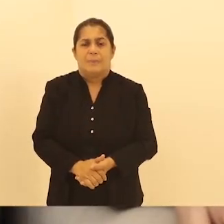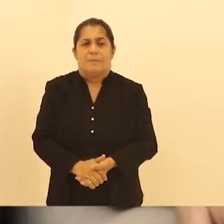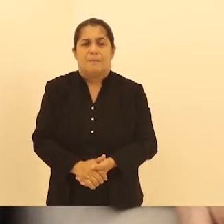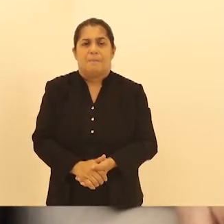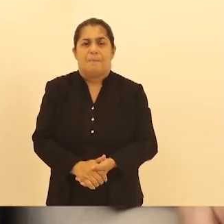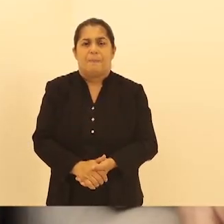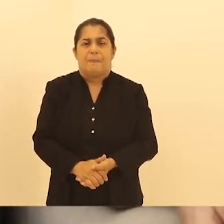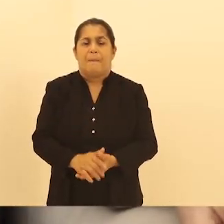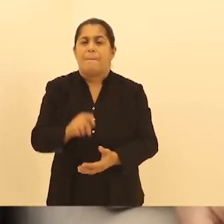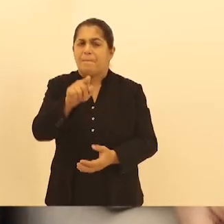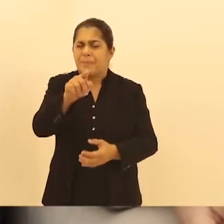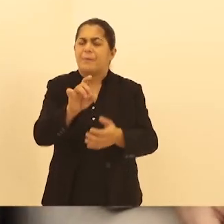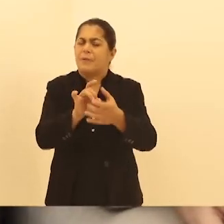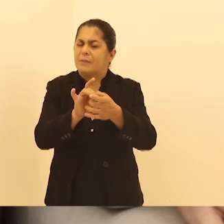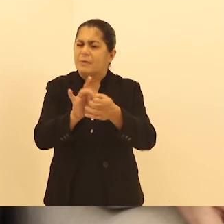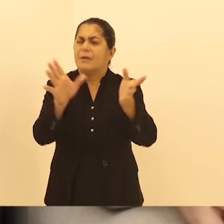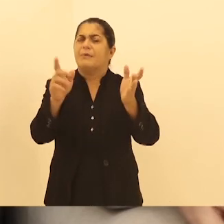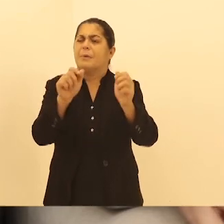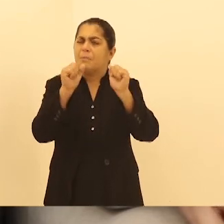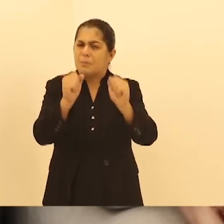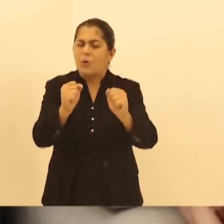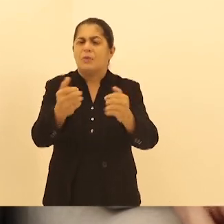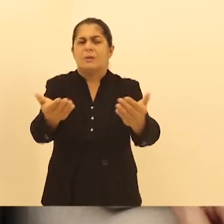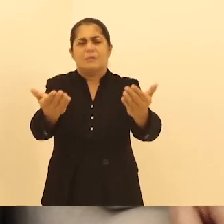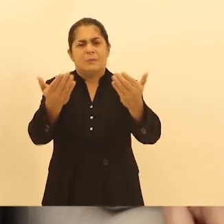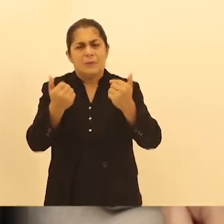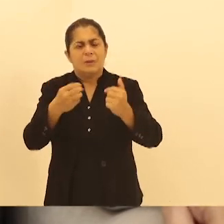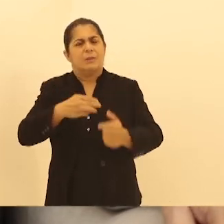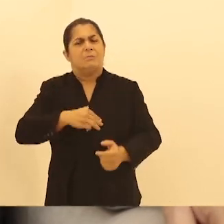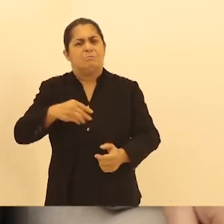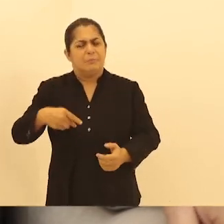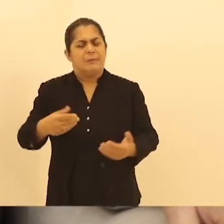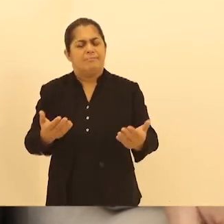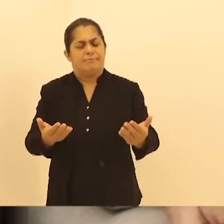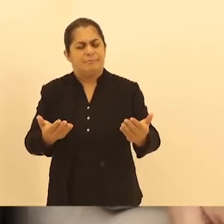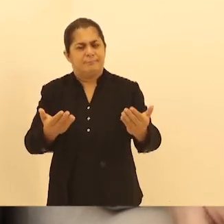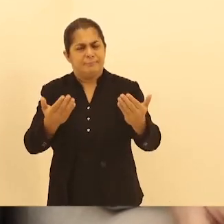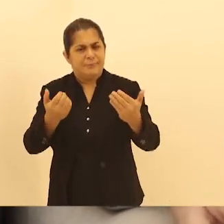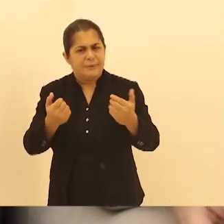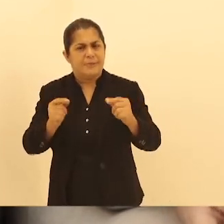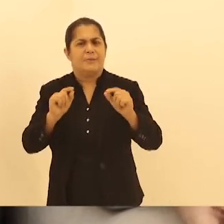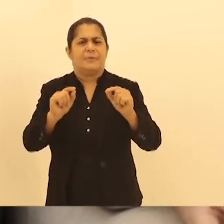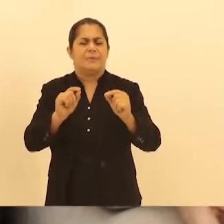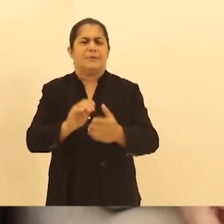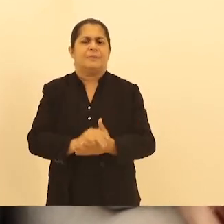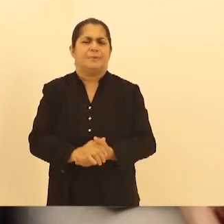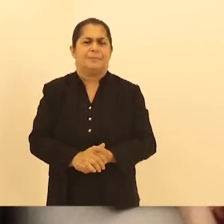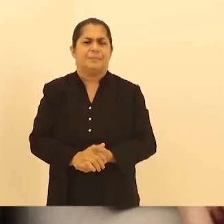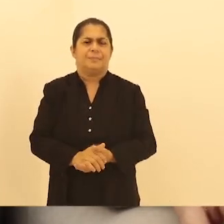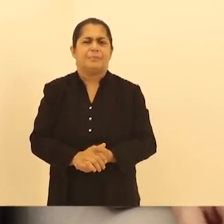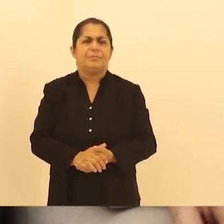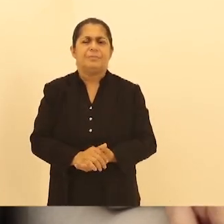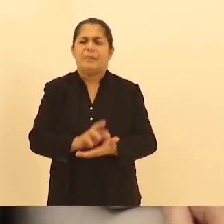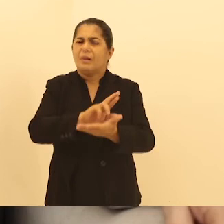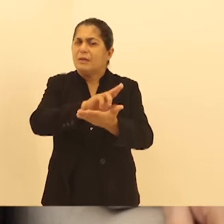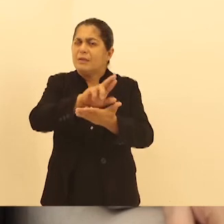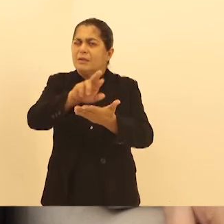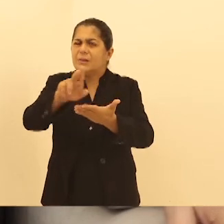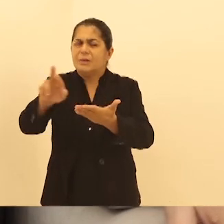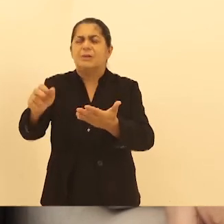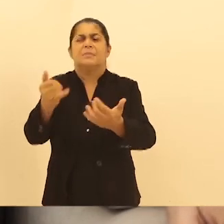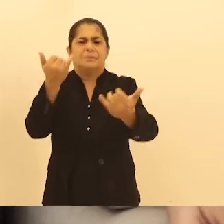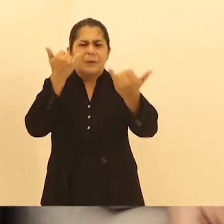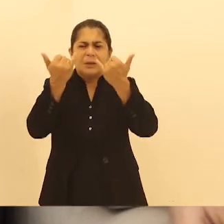podem ficar inteiramente à vontade nós estamos sempre abertos com todos os nossos